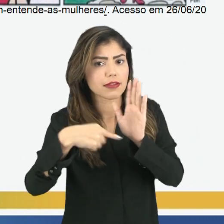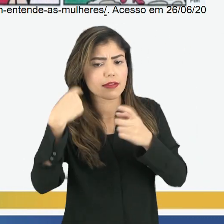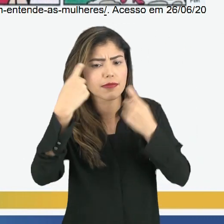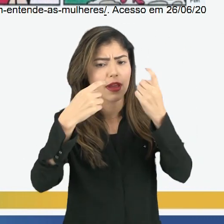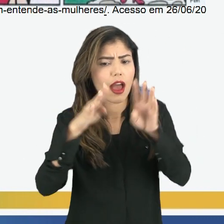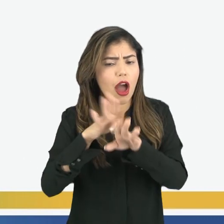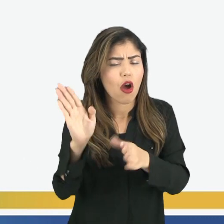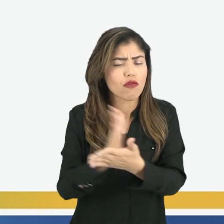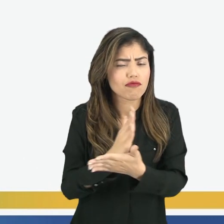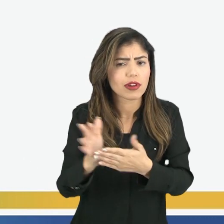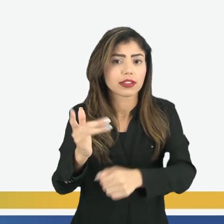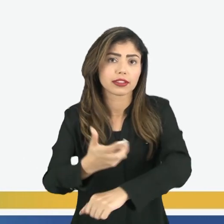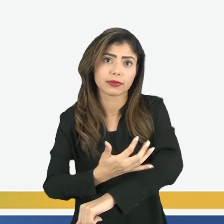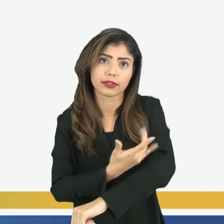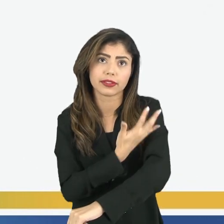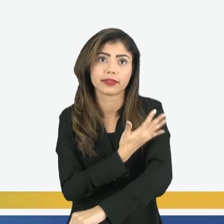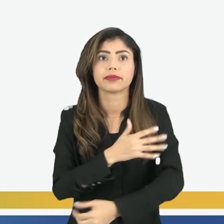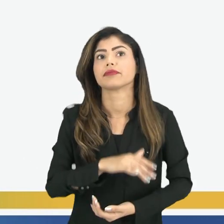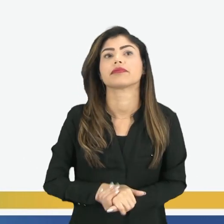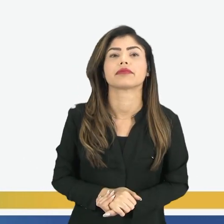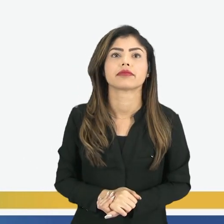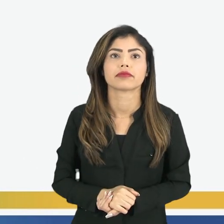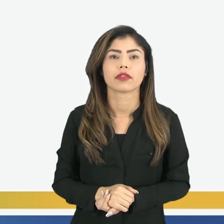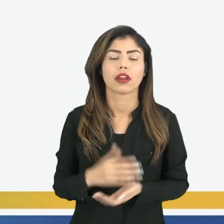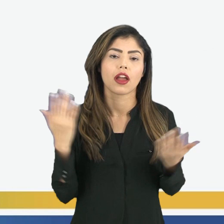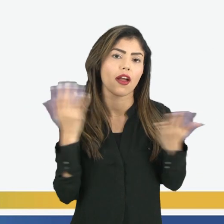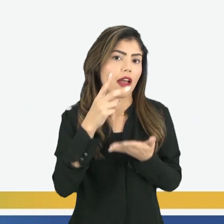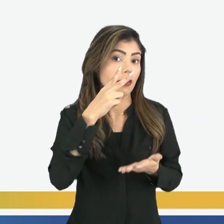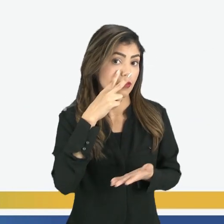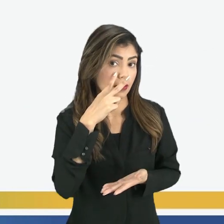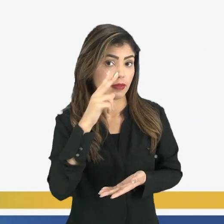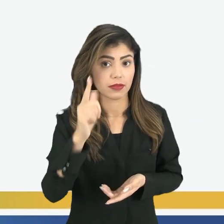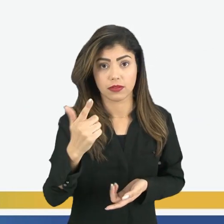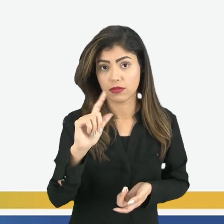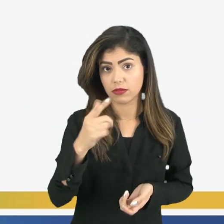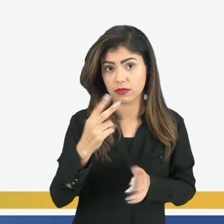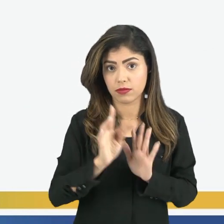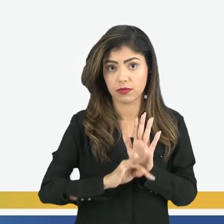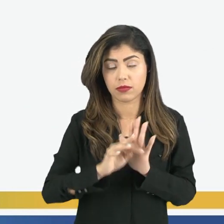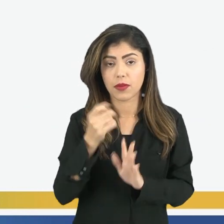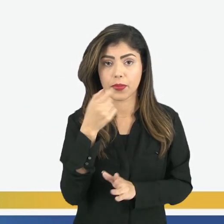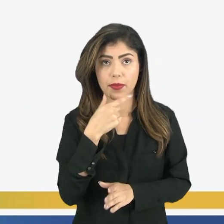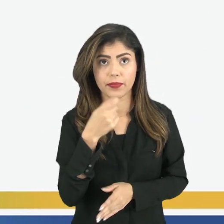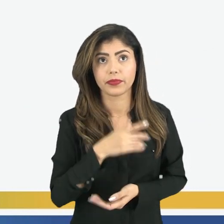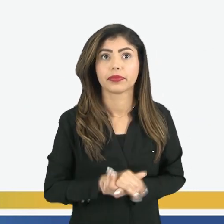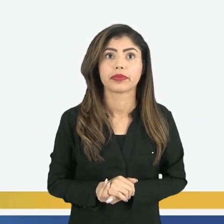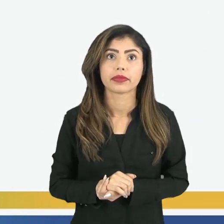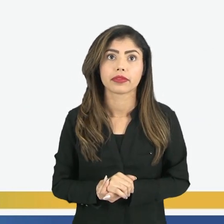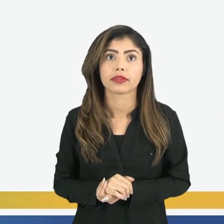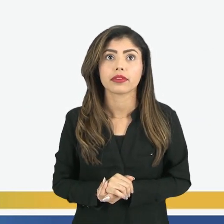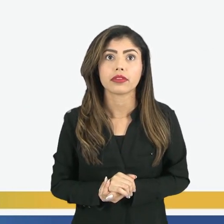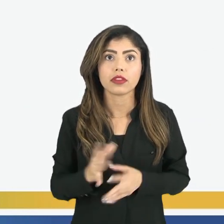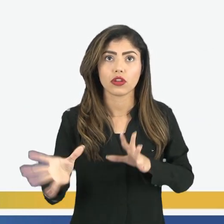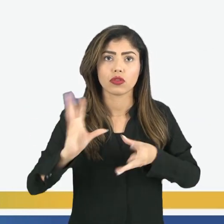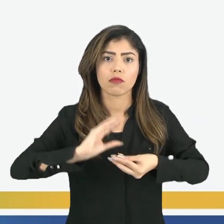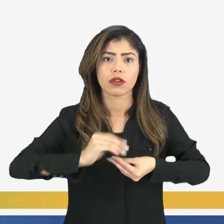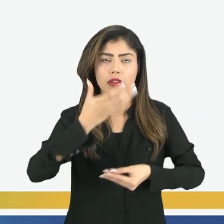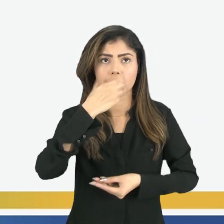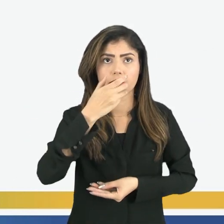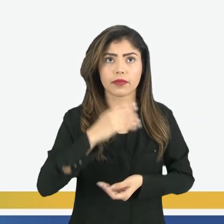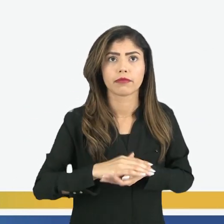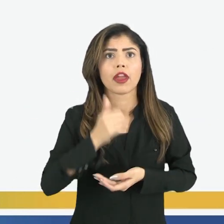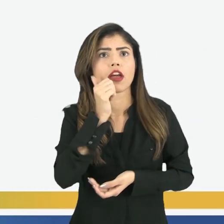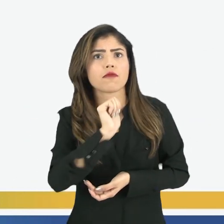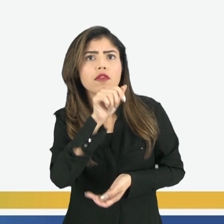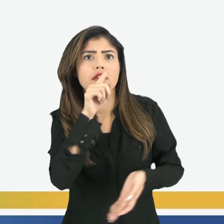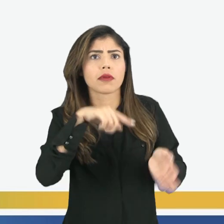algumas emoções. Vamos agora olhar outro texto em formato de piada. Somando as frutas. A